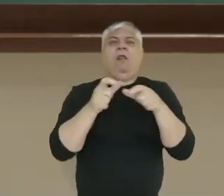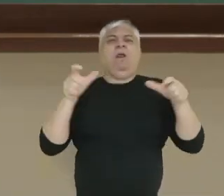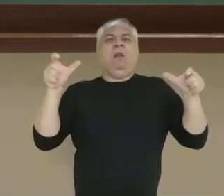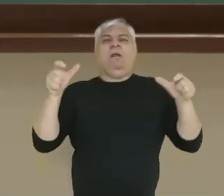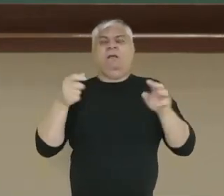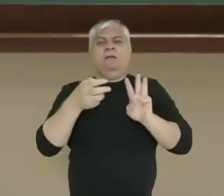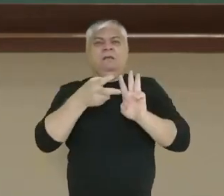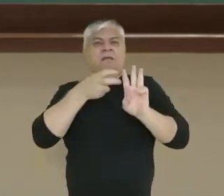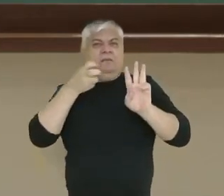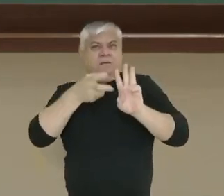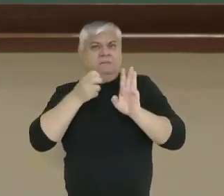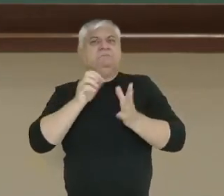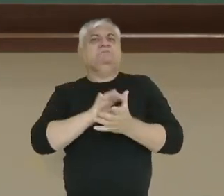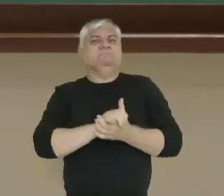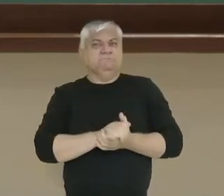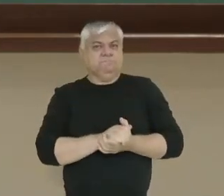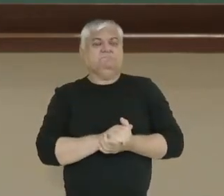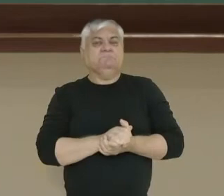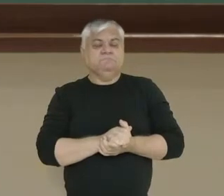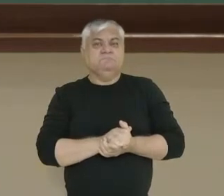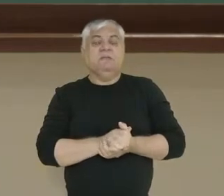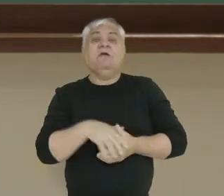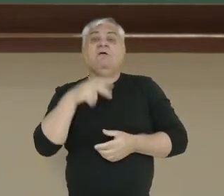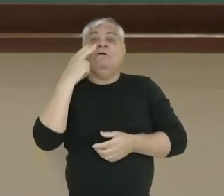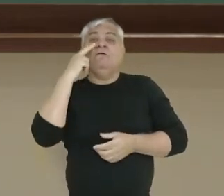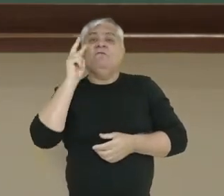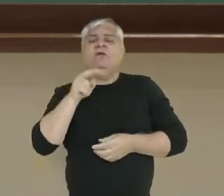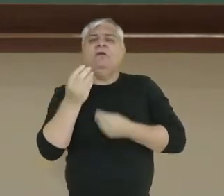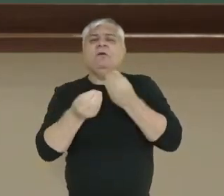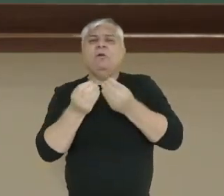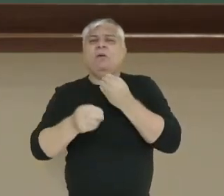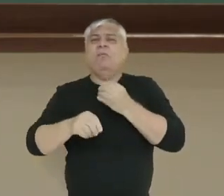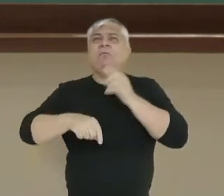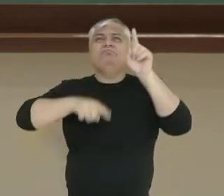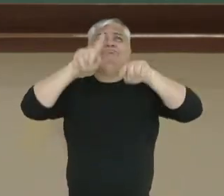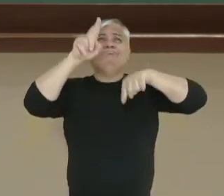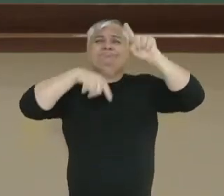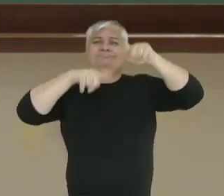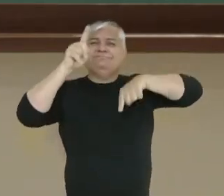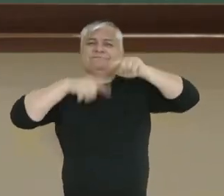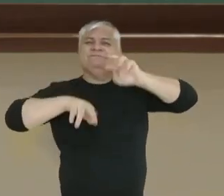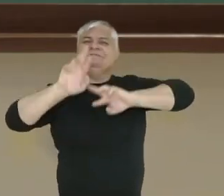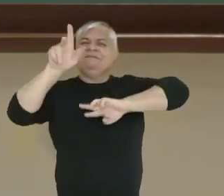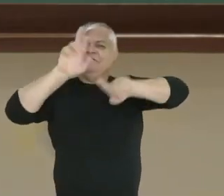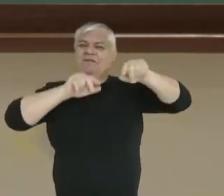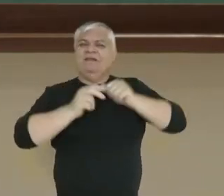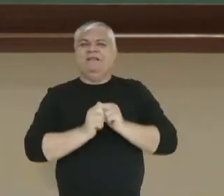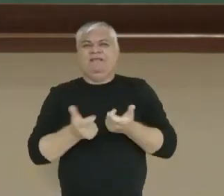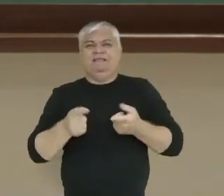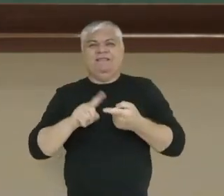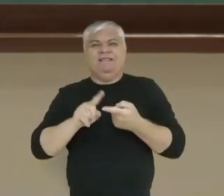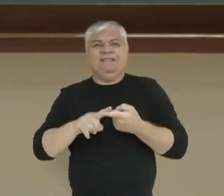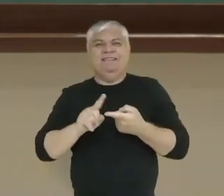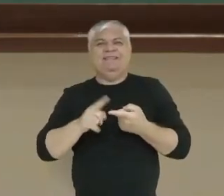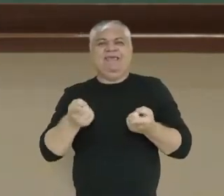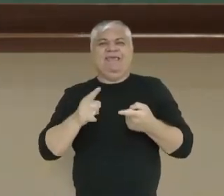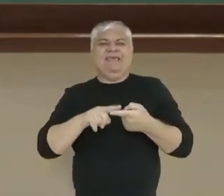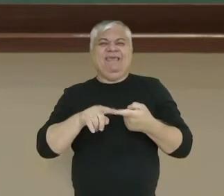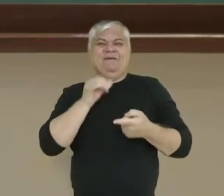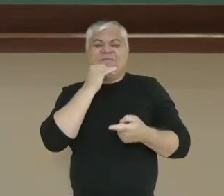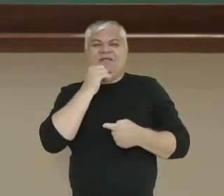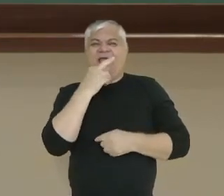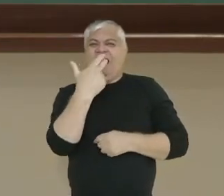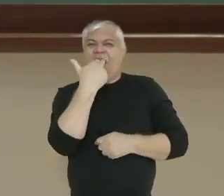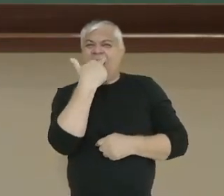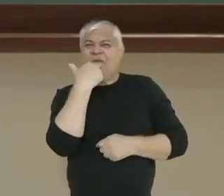indígenas. A gente vai ver claramente que eles vivem de maneiras diferentes. Eles têm culturas diferentes, têm troncos